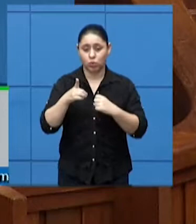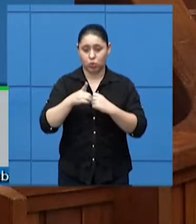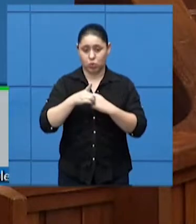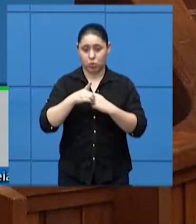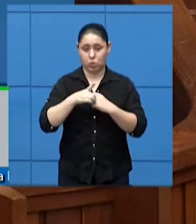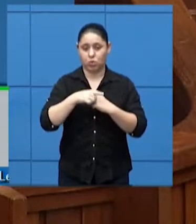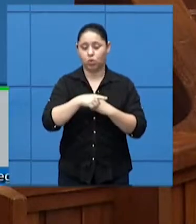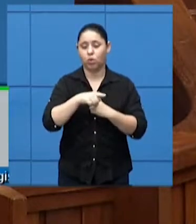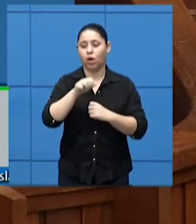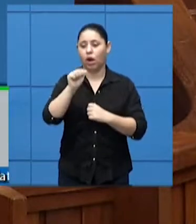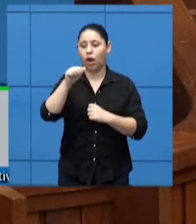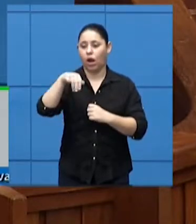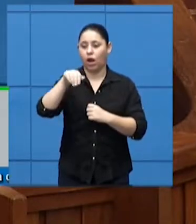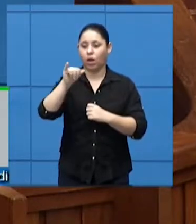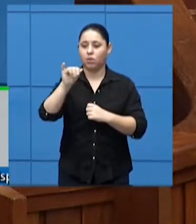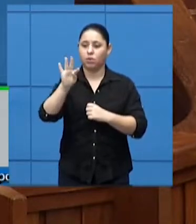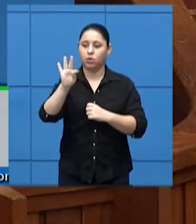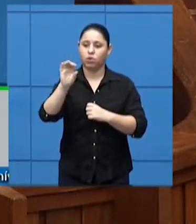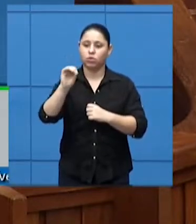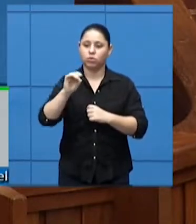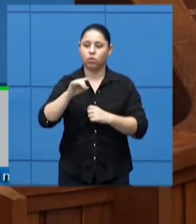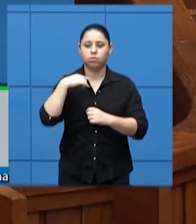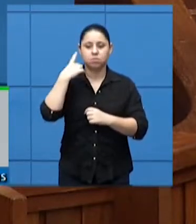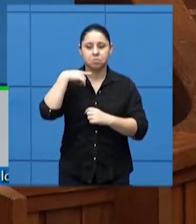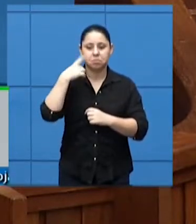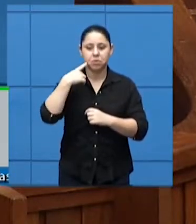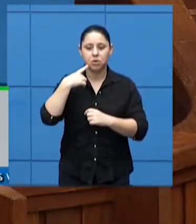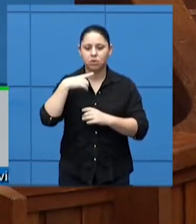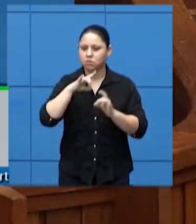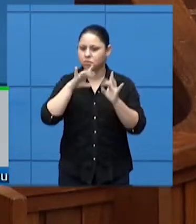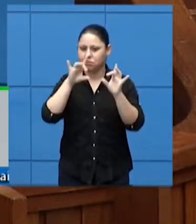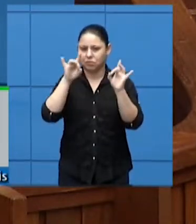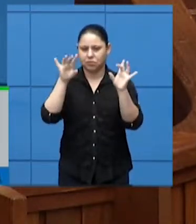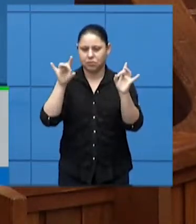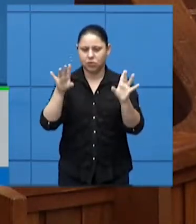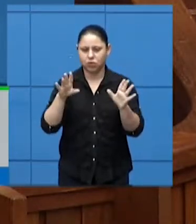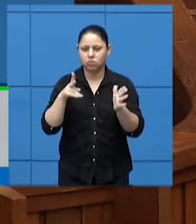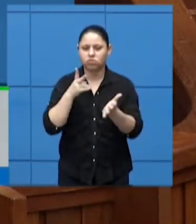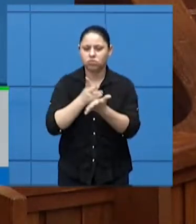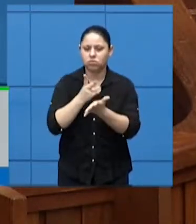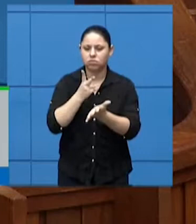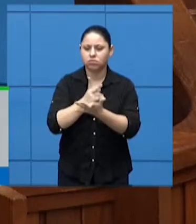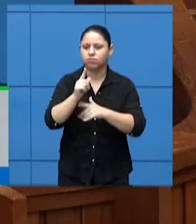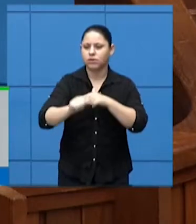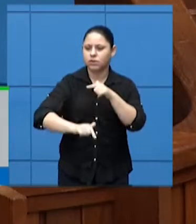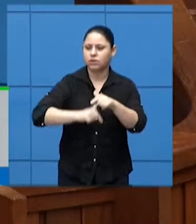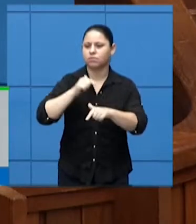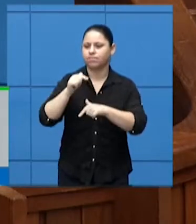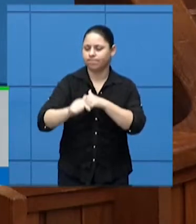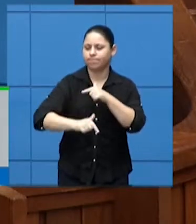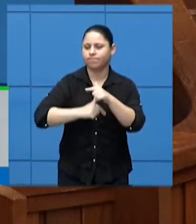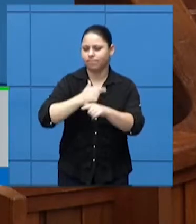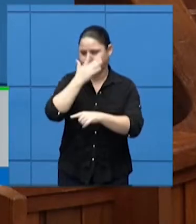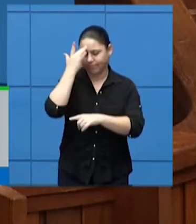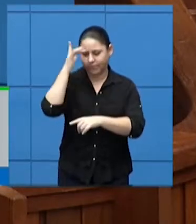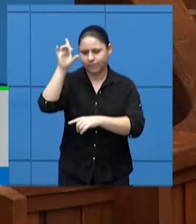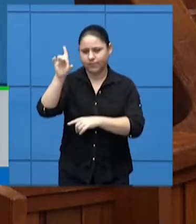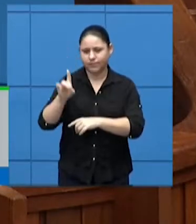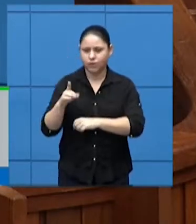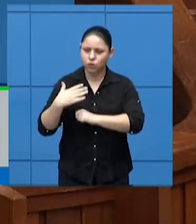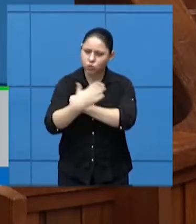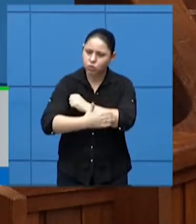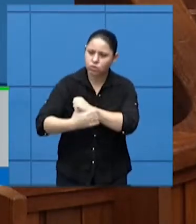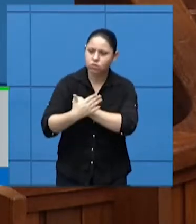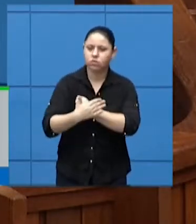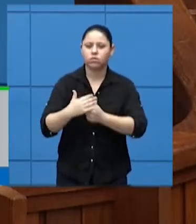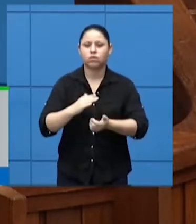da Silva, um advogado brilhante que atuou por longos anos na causa da pessoa com deficiência.